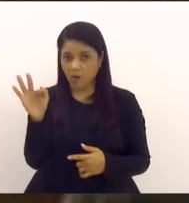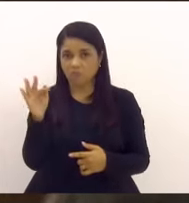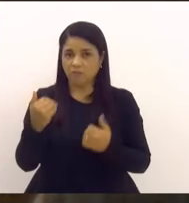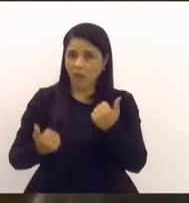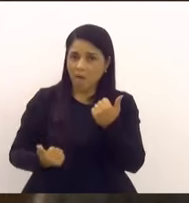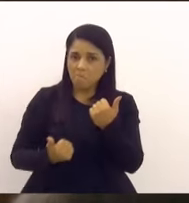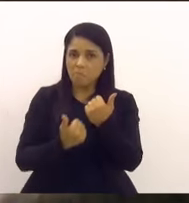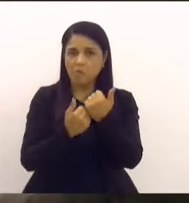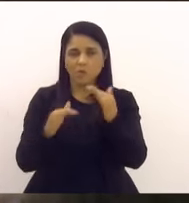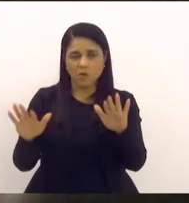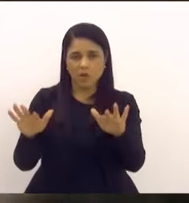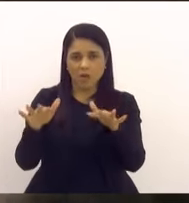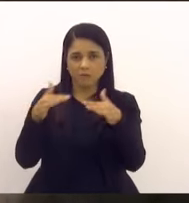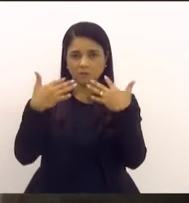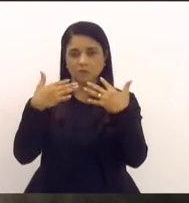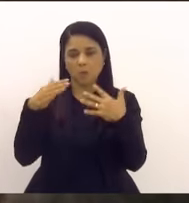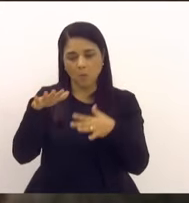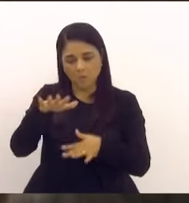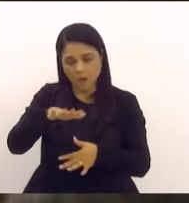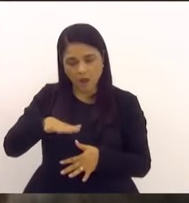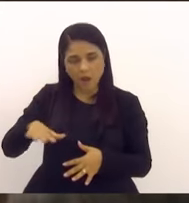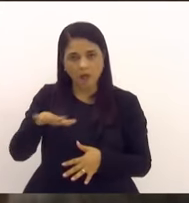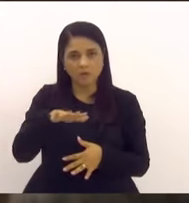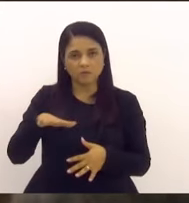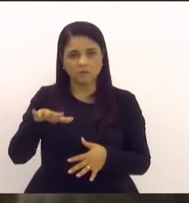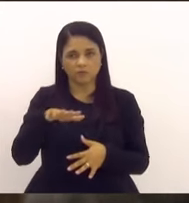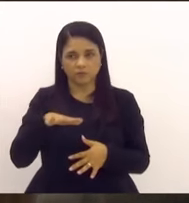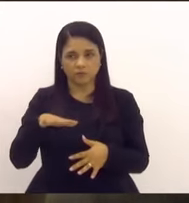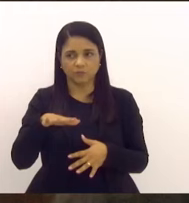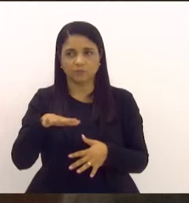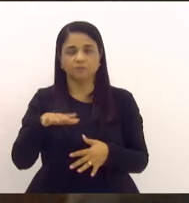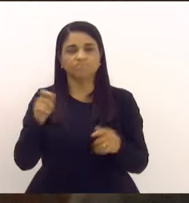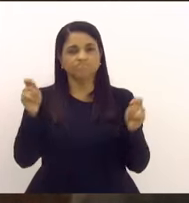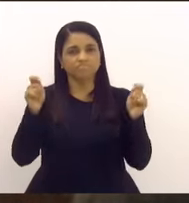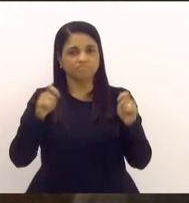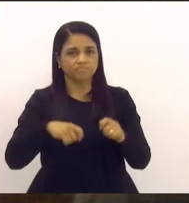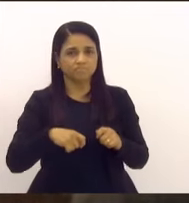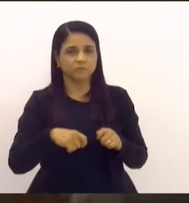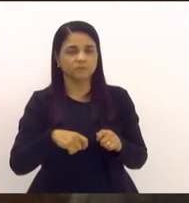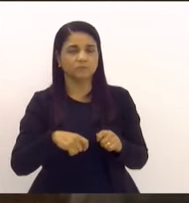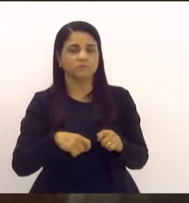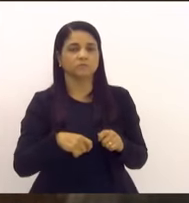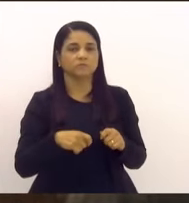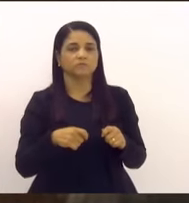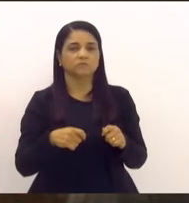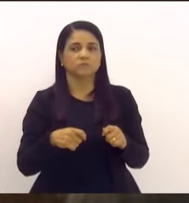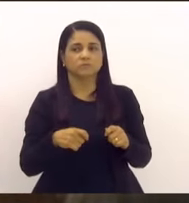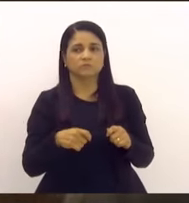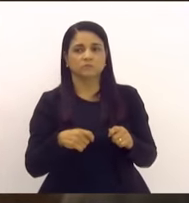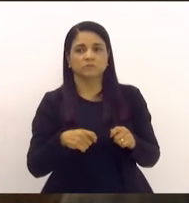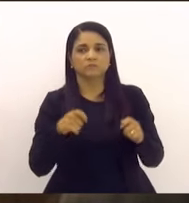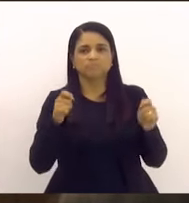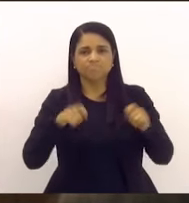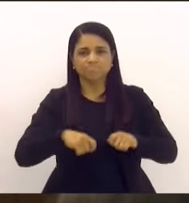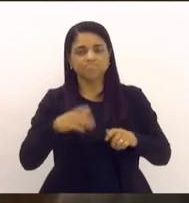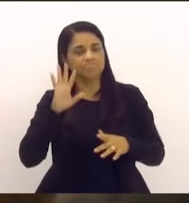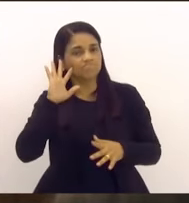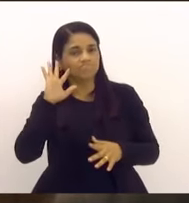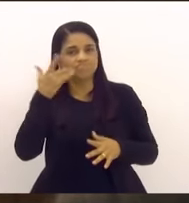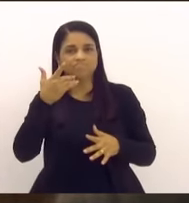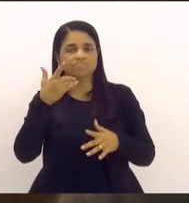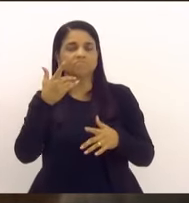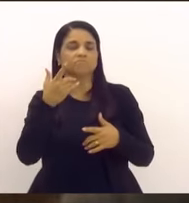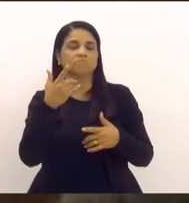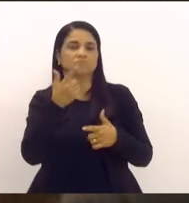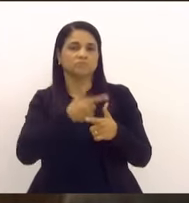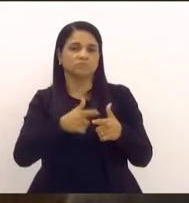uma maior atenção para essa região, para que possamos, de uma vez por todas, sanar as dificuldades financeiras,